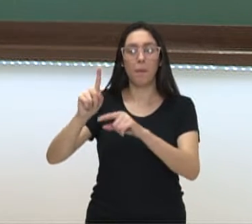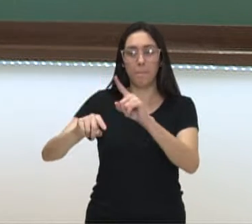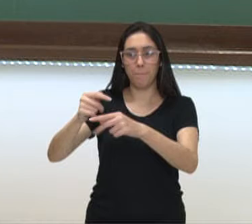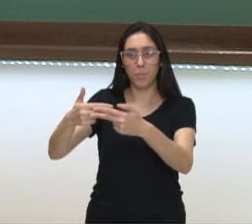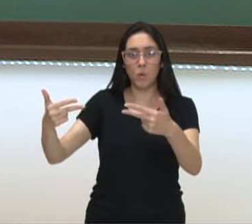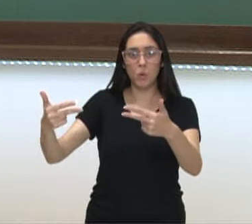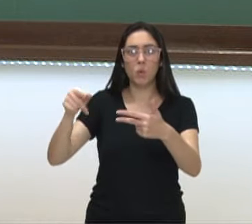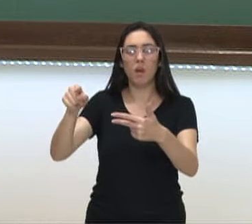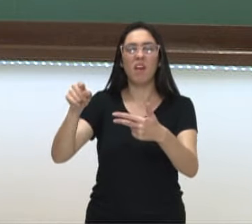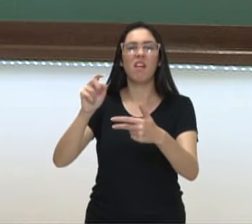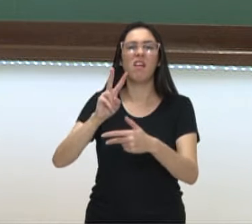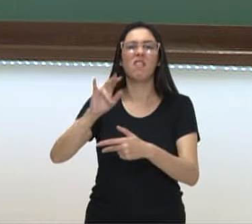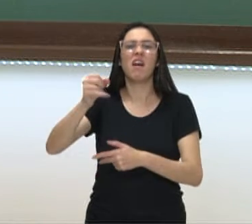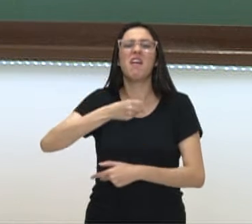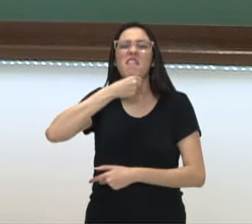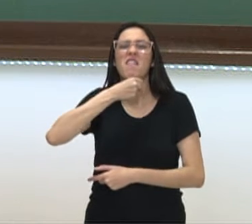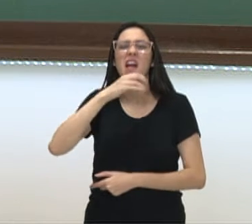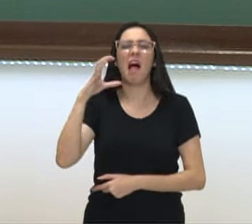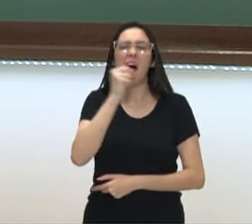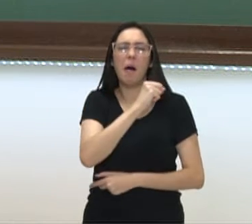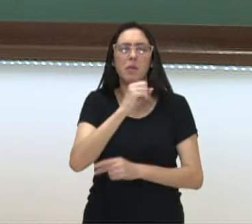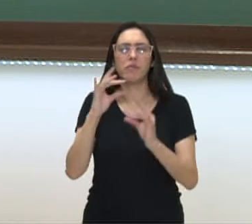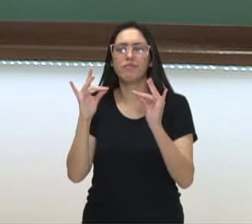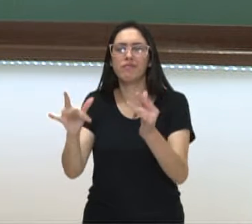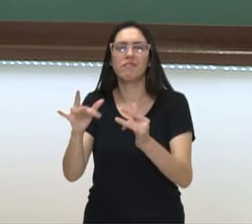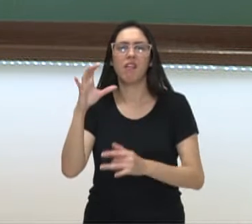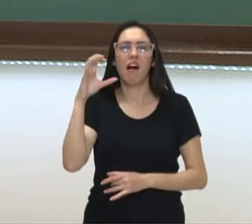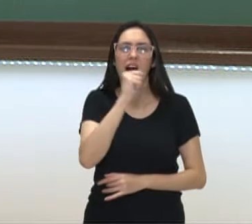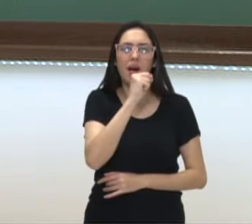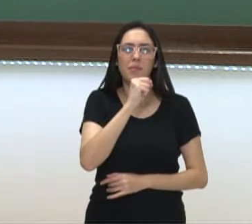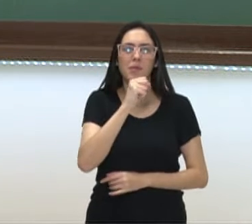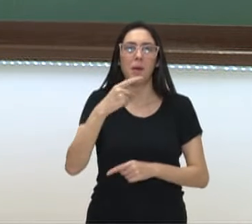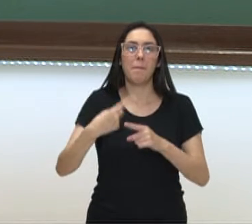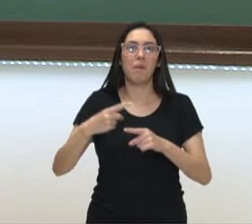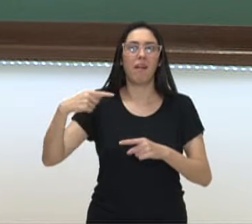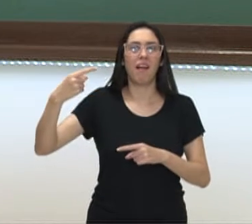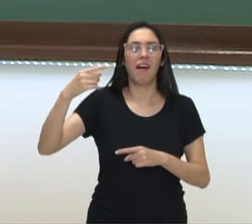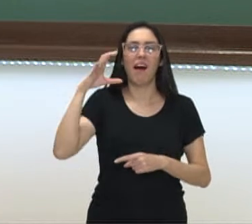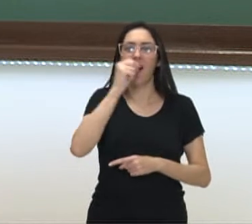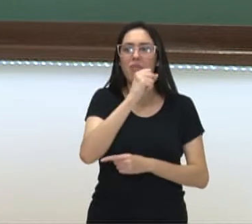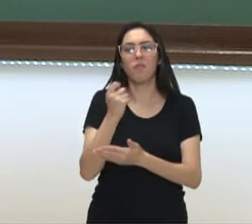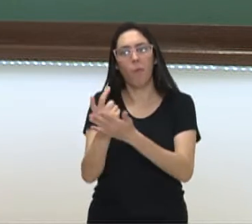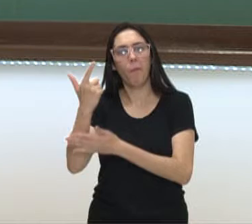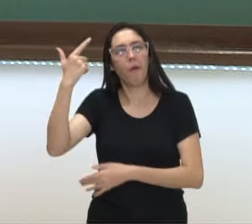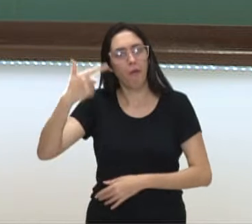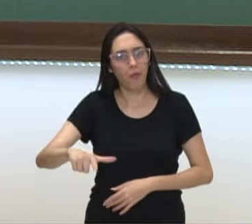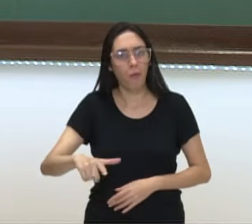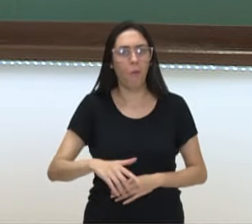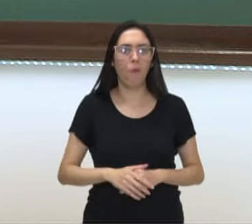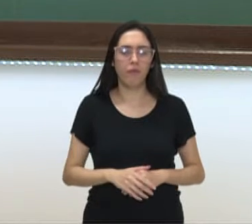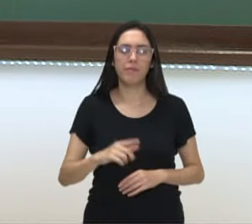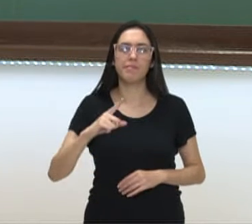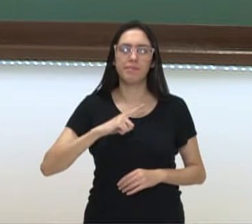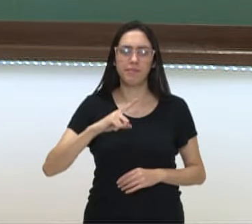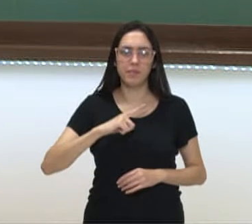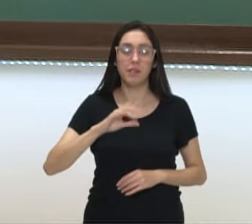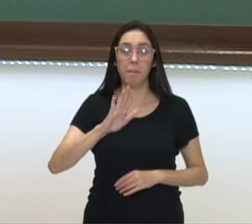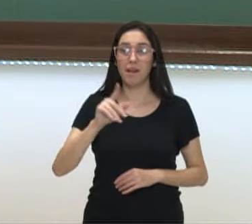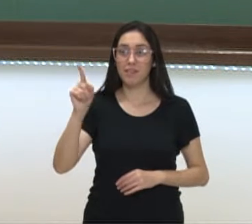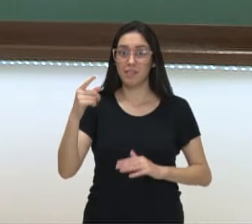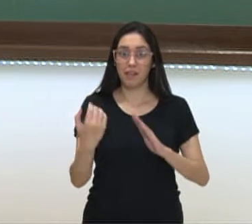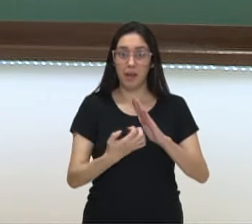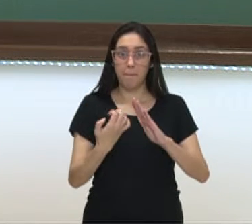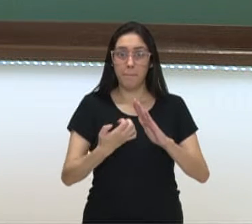bastante curto você venha a adquirir um novo produto, mas que essa durabilidade reduzida não